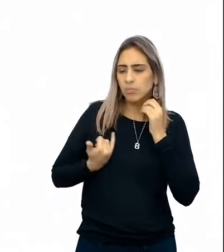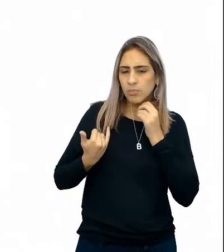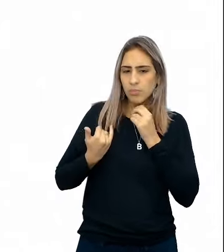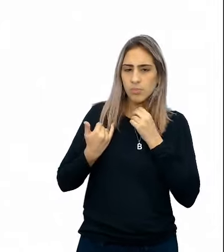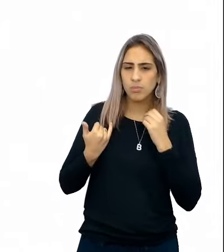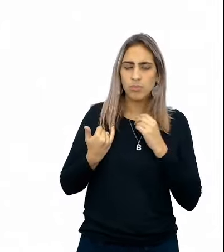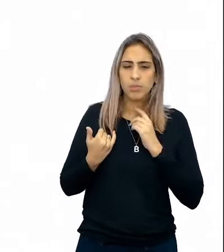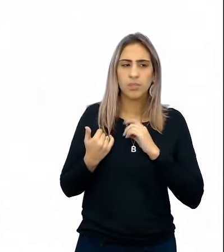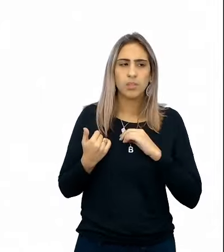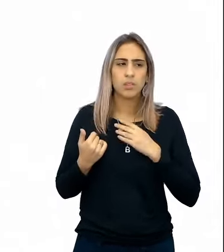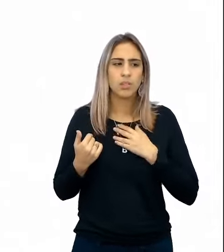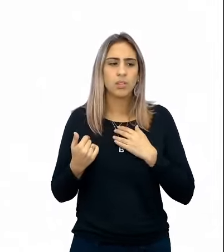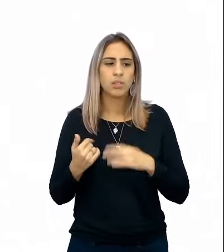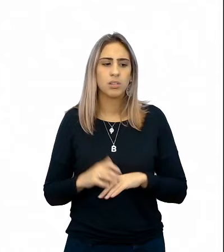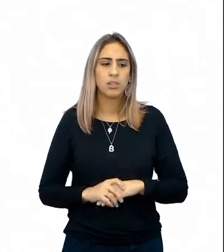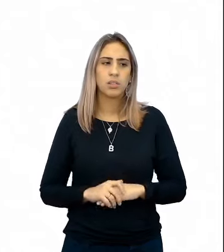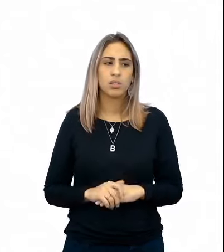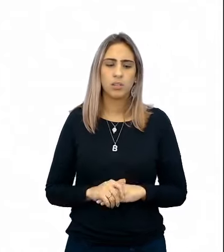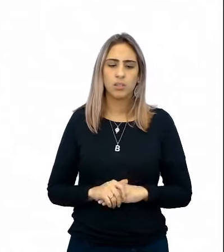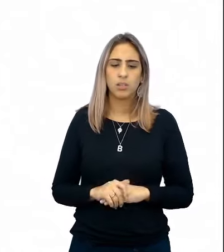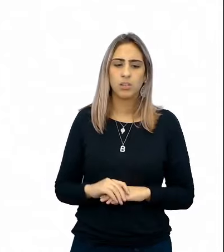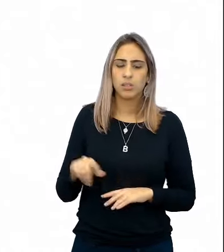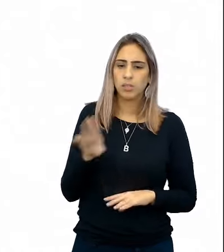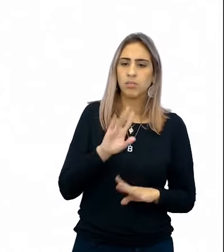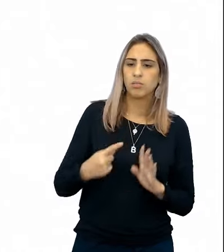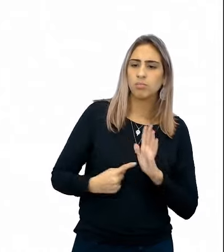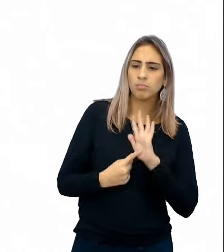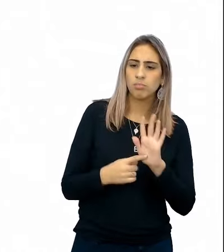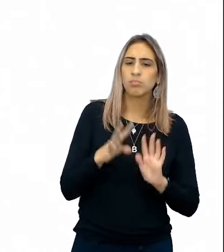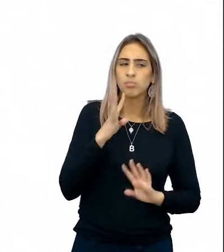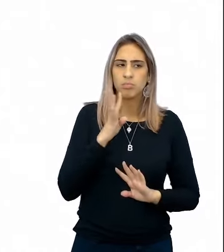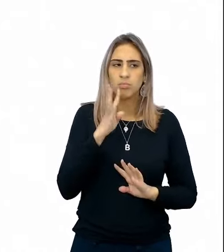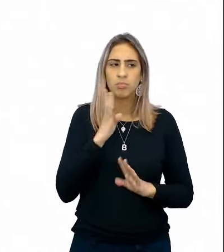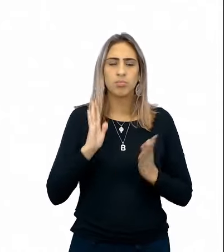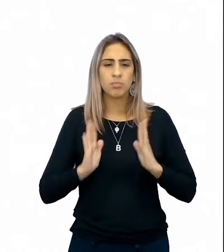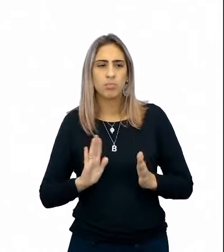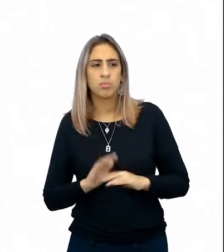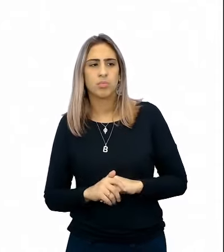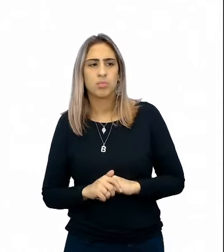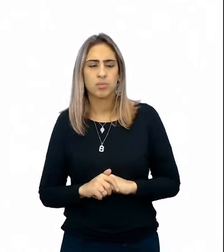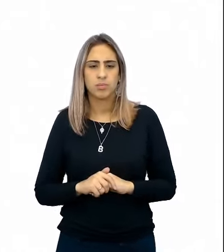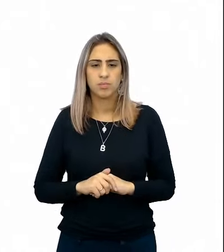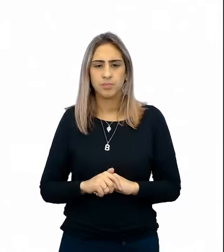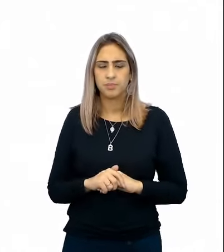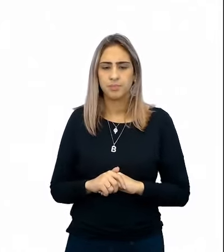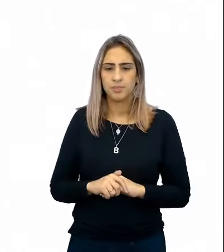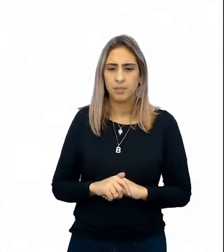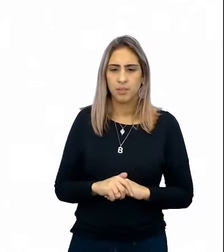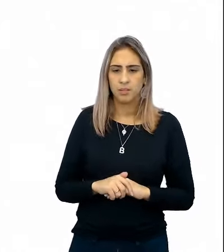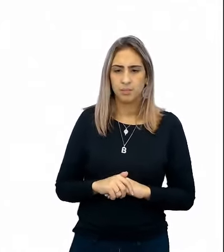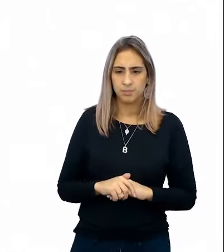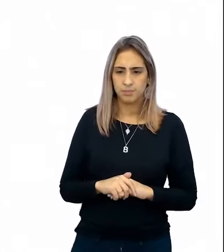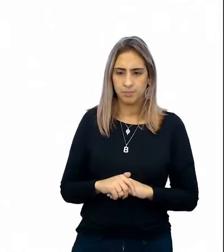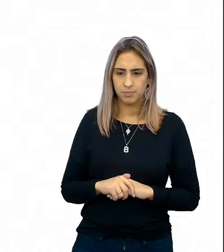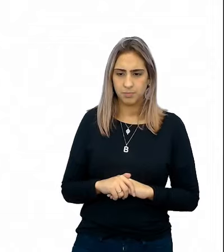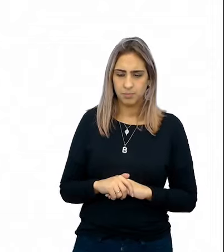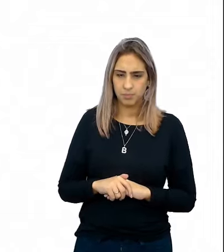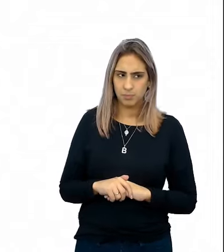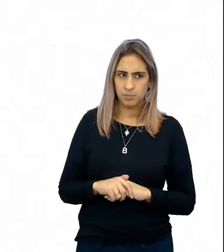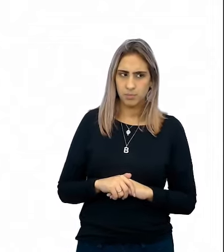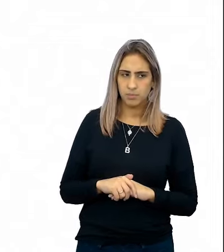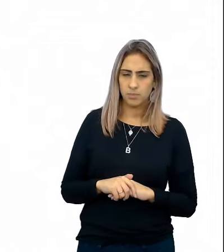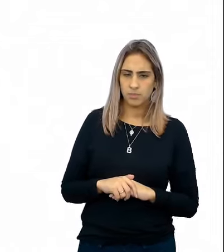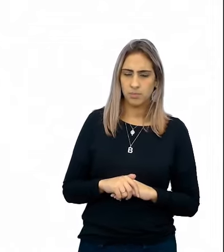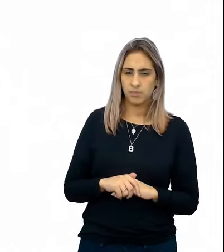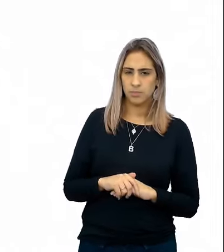que vou apontar agora. Quanto mais a gente conhece de uma receita, mais a gente consegue criar em